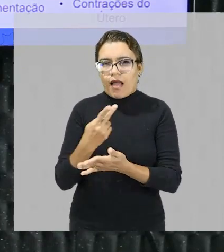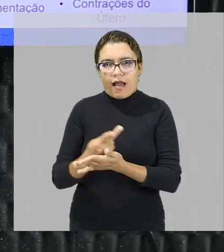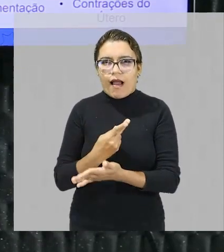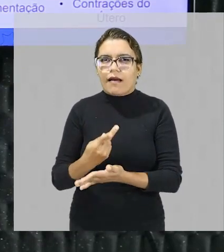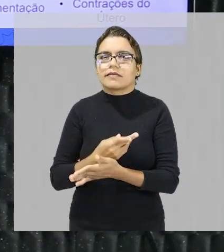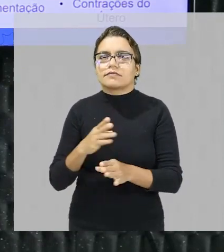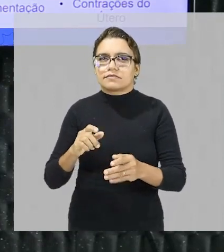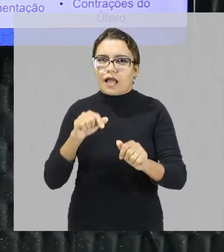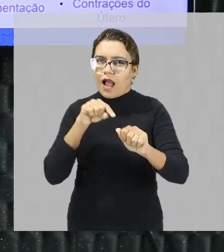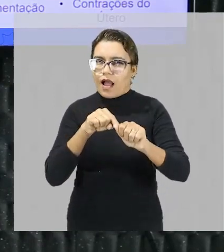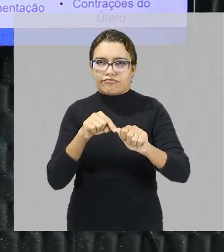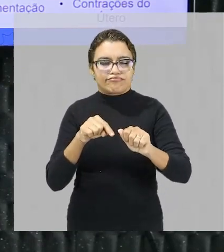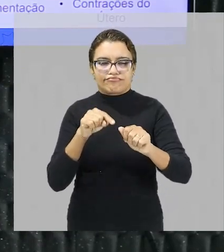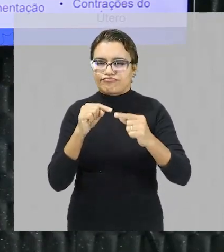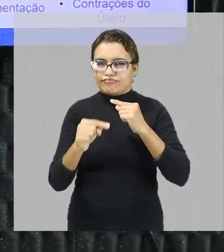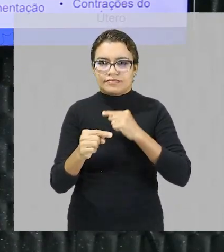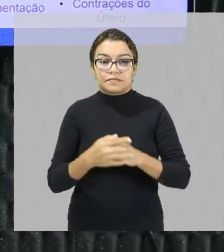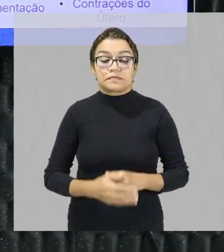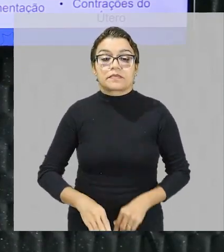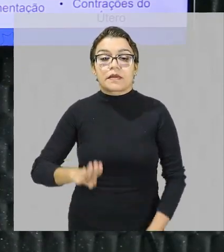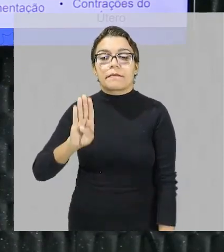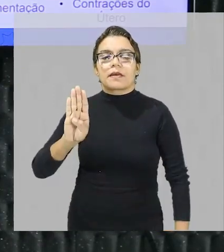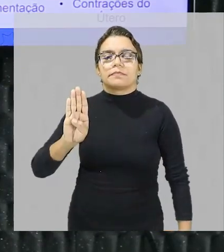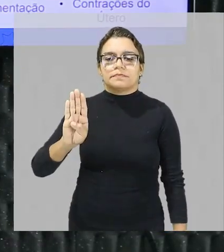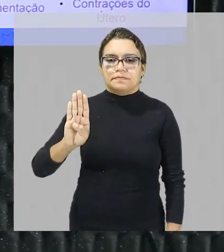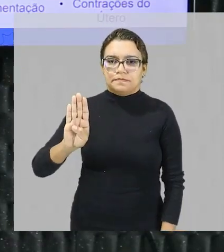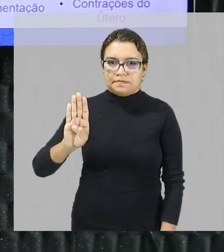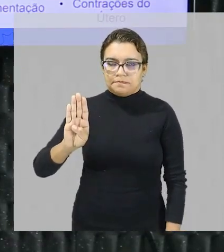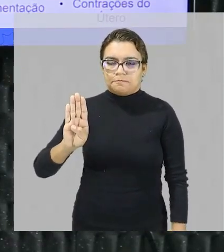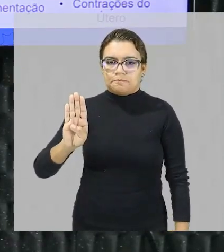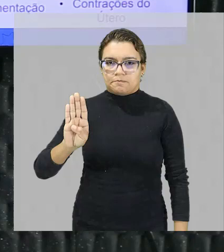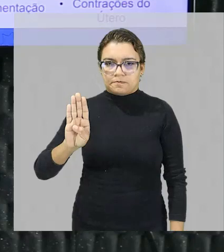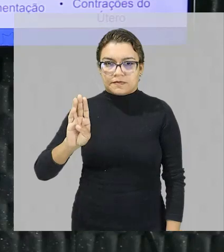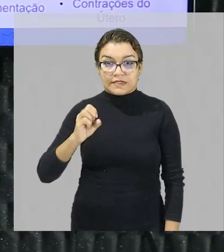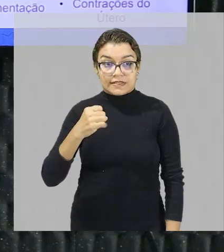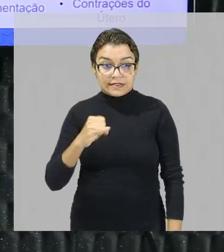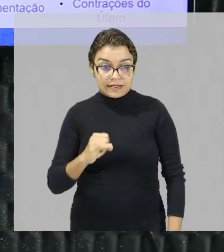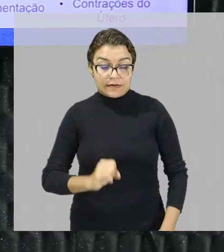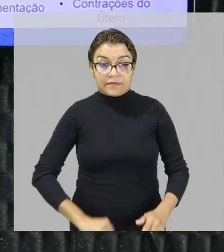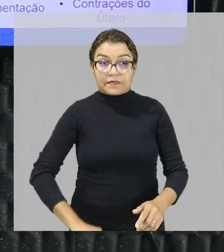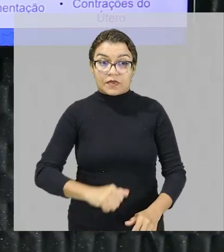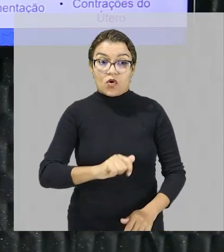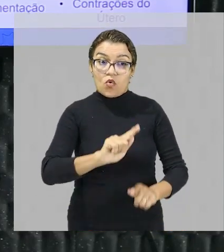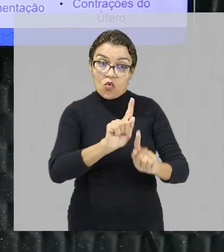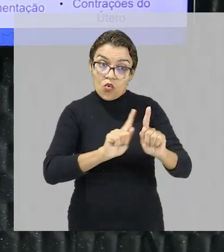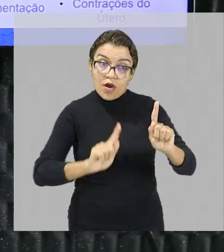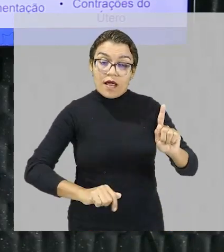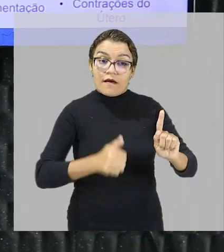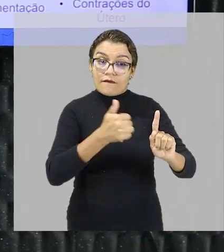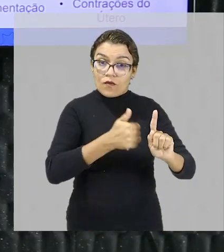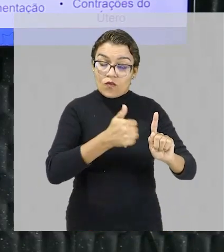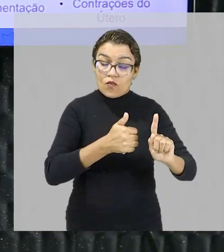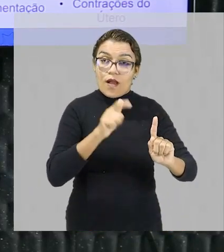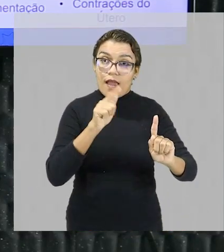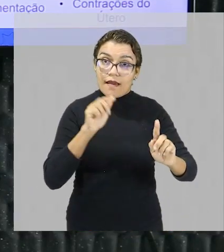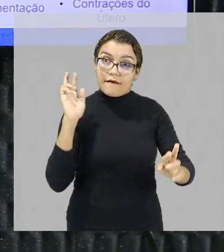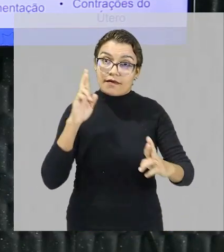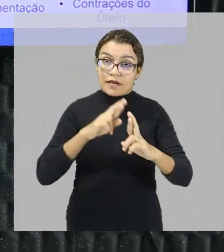tudo errado a letra A. Vamos aqui, letra B. Se o gráfico 1 referir-se aos níveis de